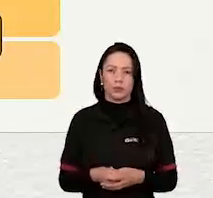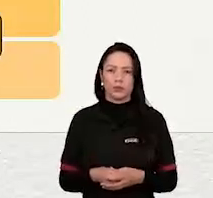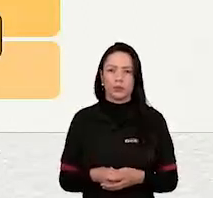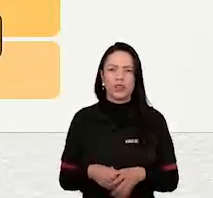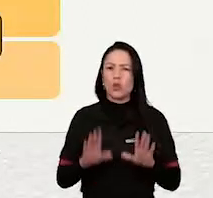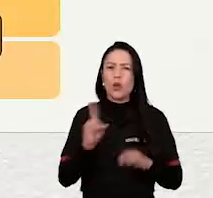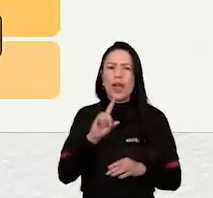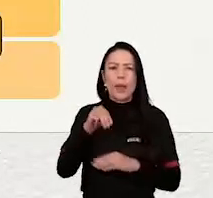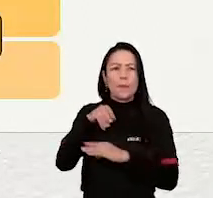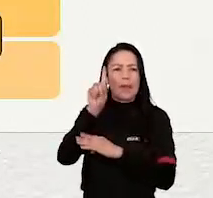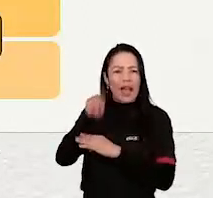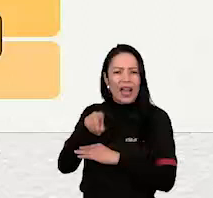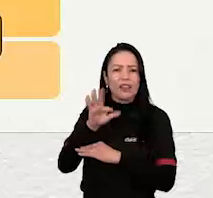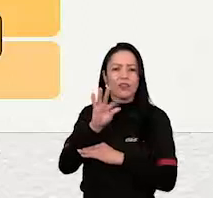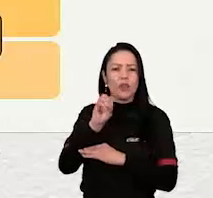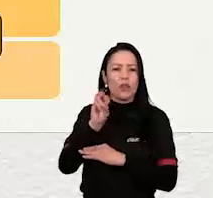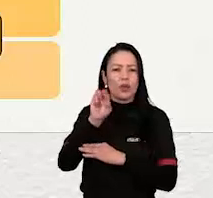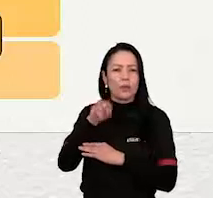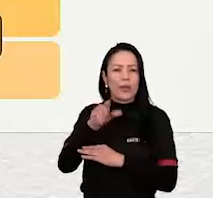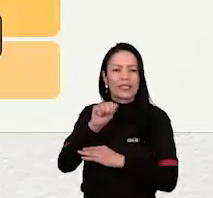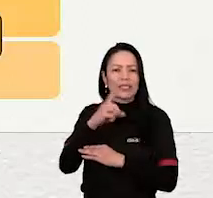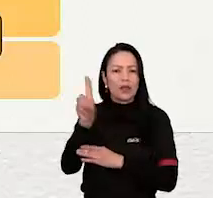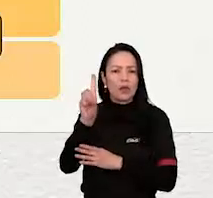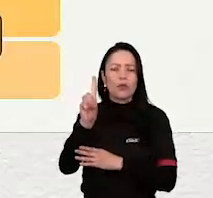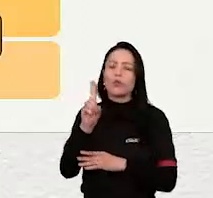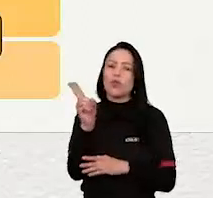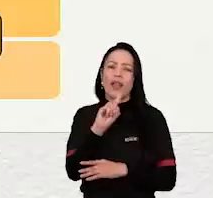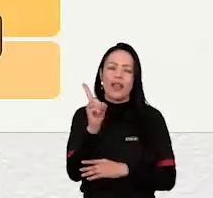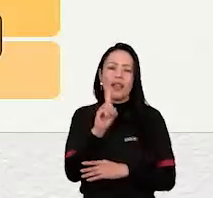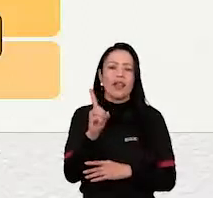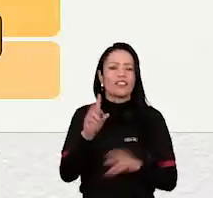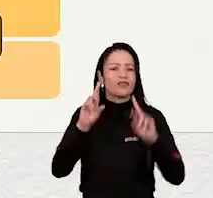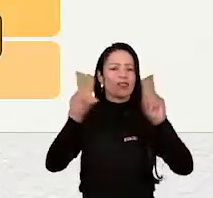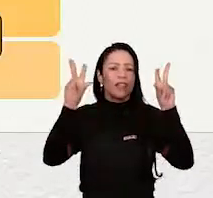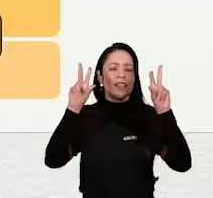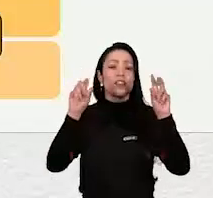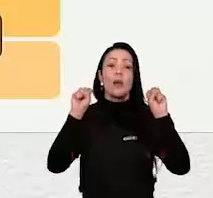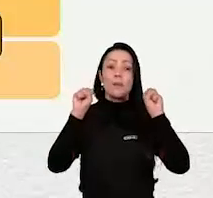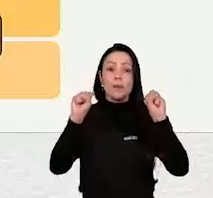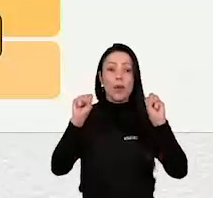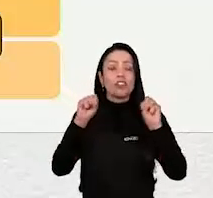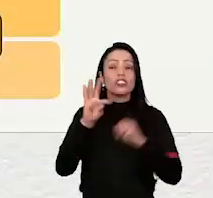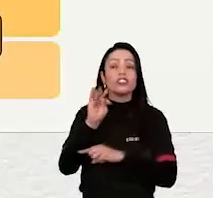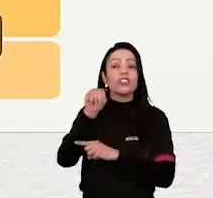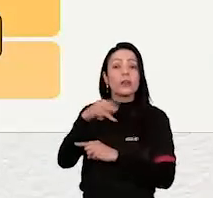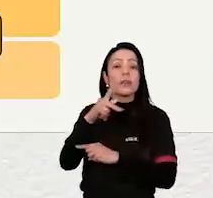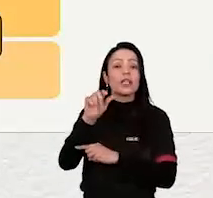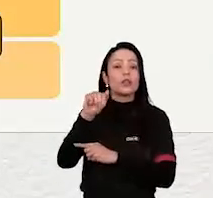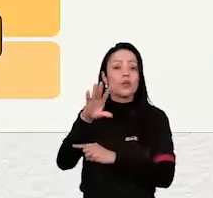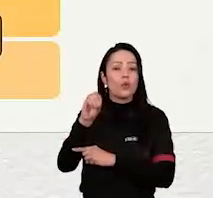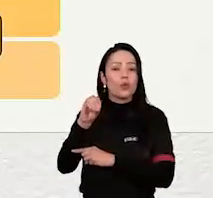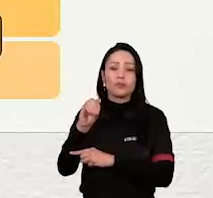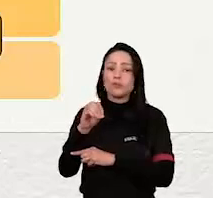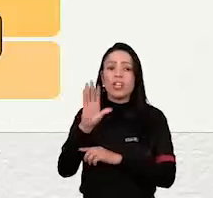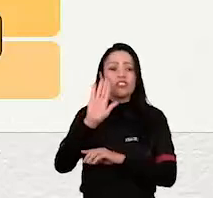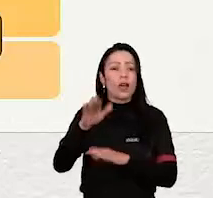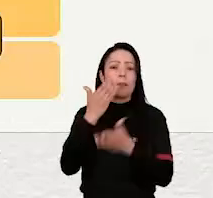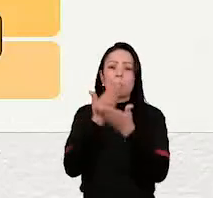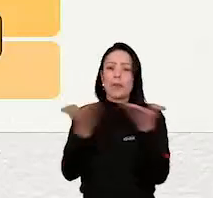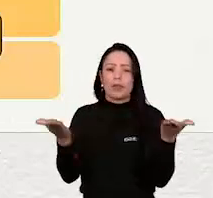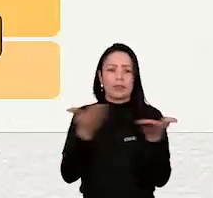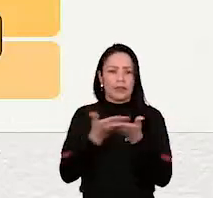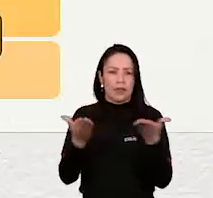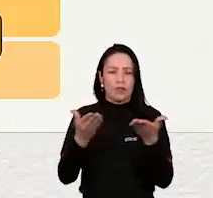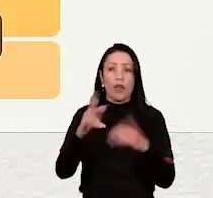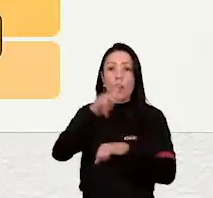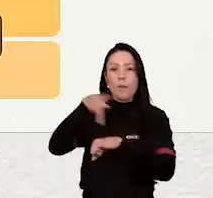má formação, é uma má cicatrização. Ele pode ter ausência de tímpano já e perfuração, e os americanos